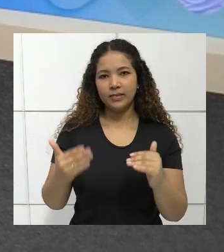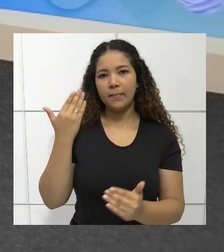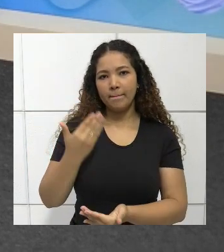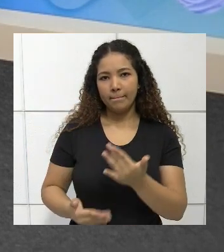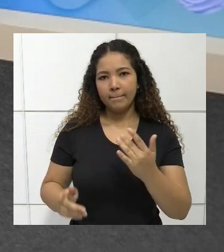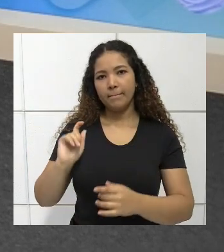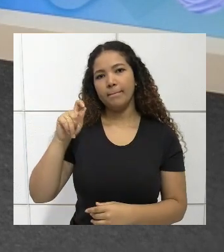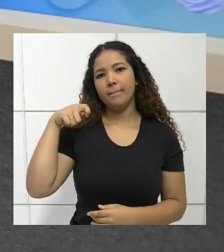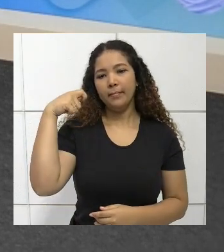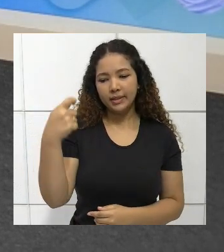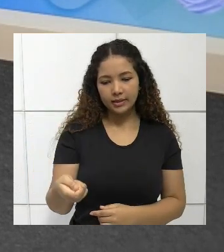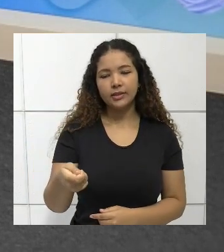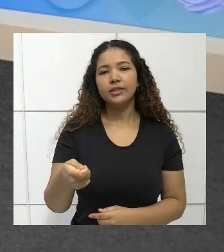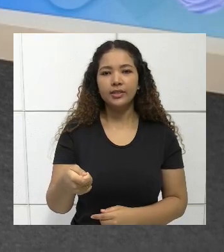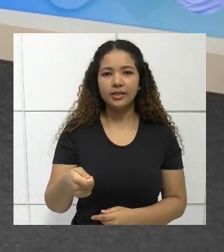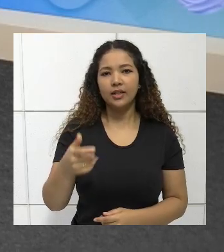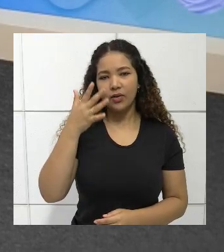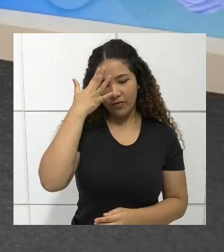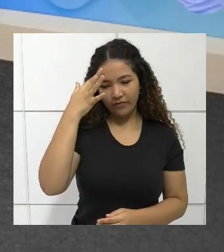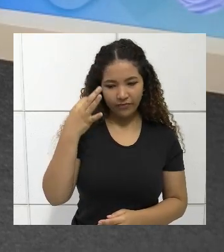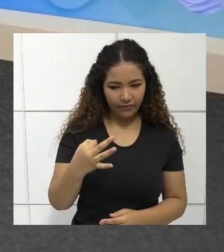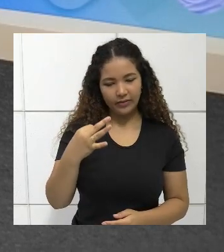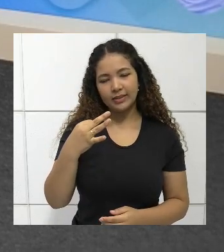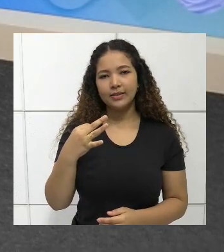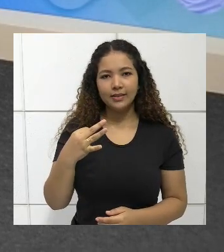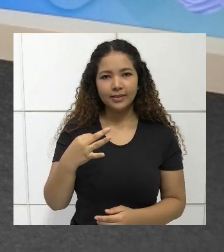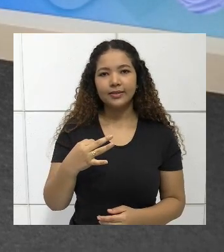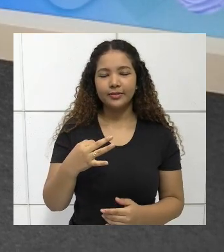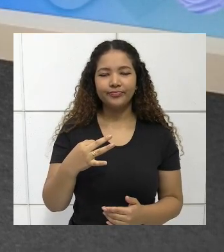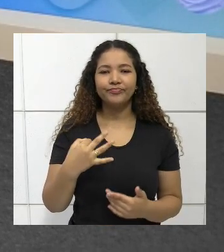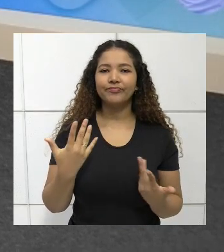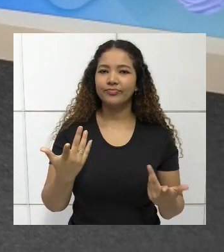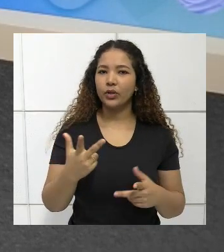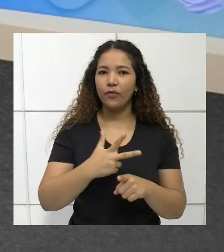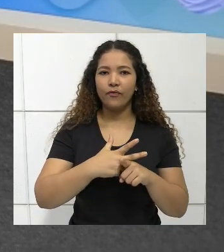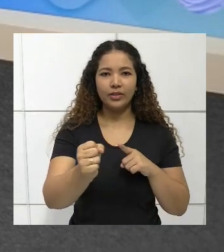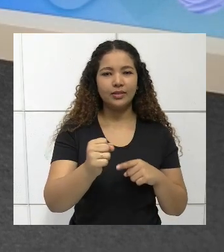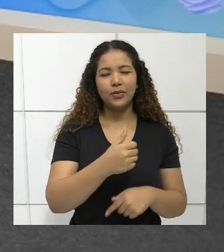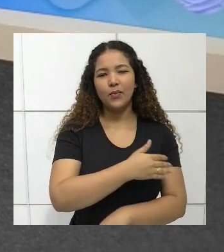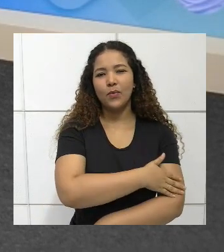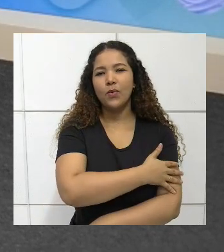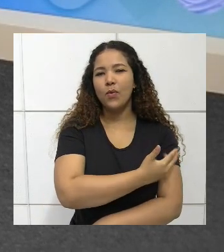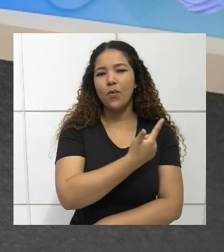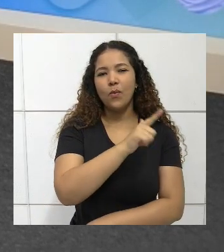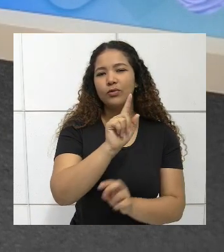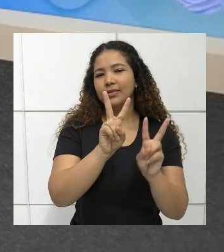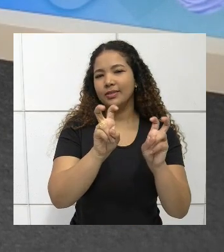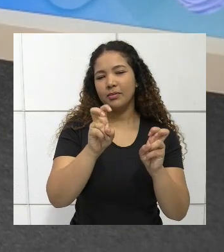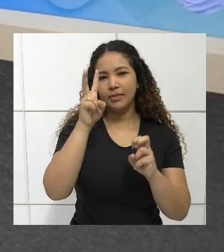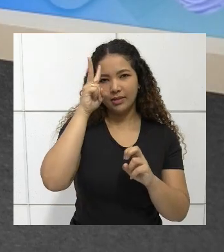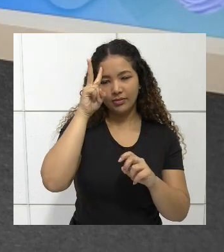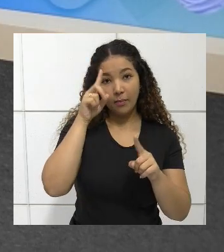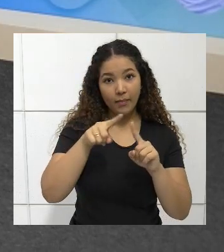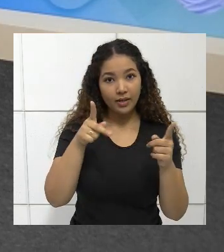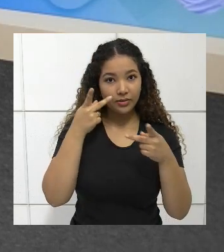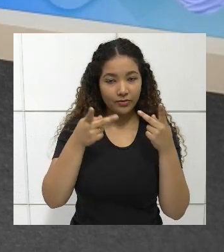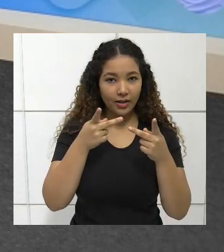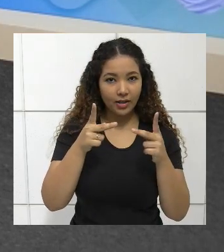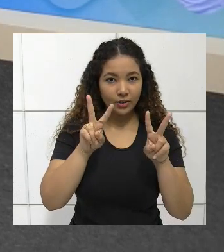que confirmou seu favoritismo fora de casa, vencendo o Peru. Mas isso é um assunto para segunda-feira. Vamos ao jogo do